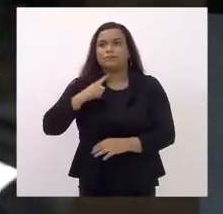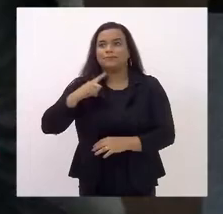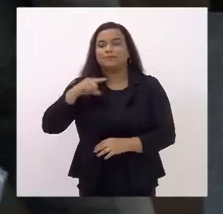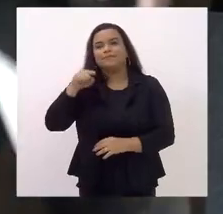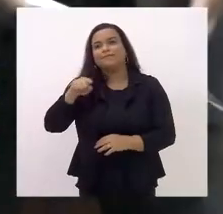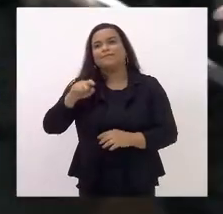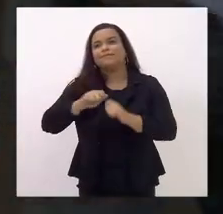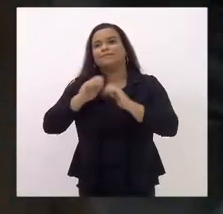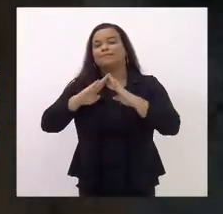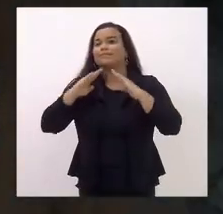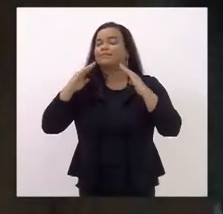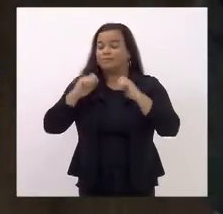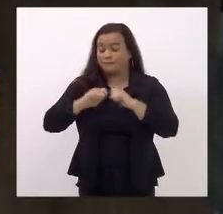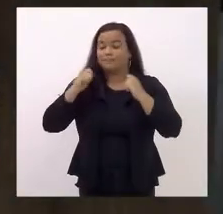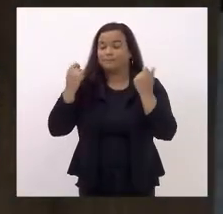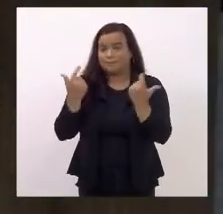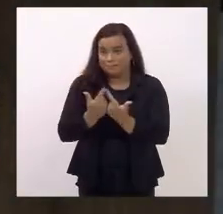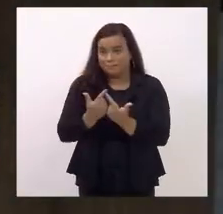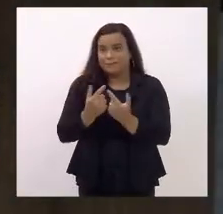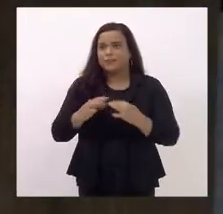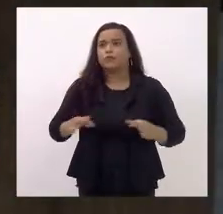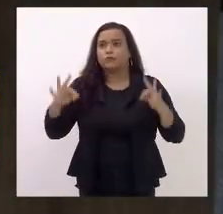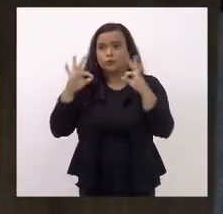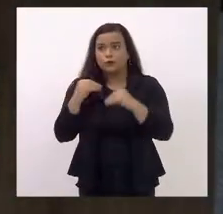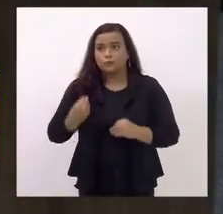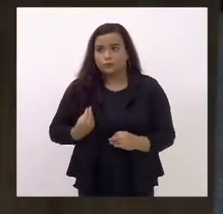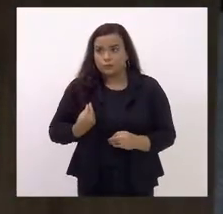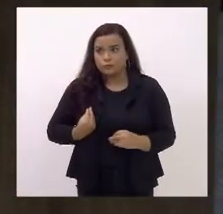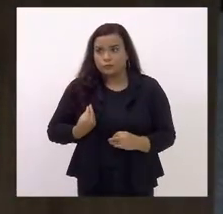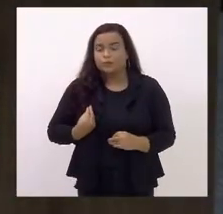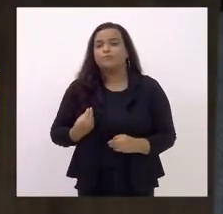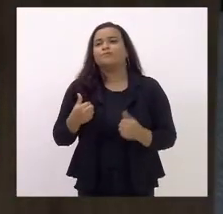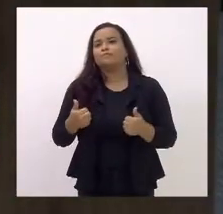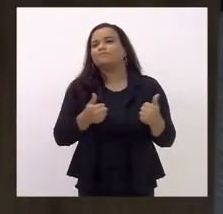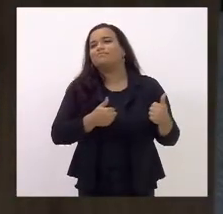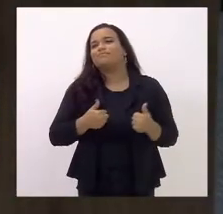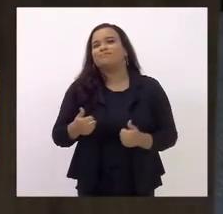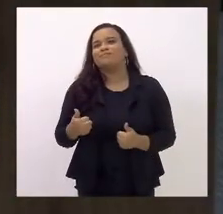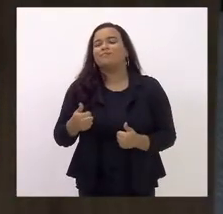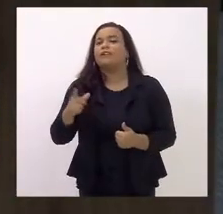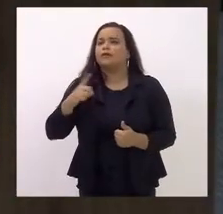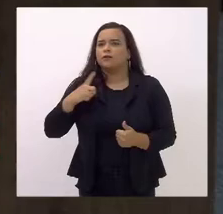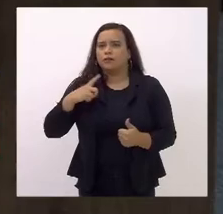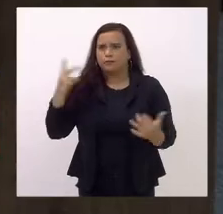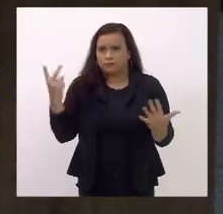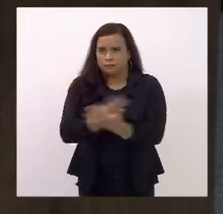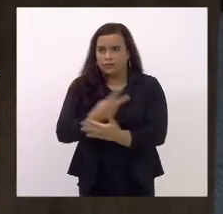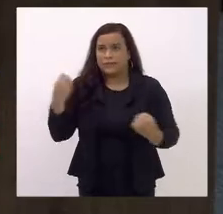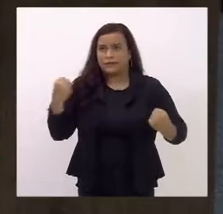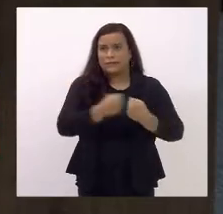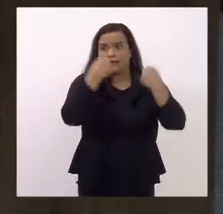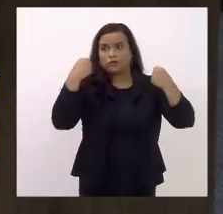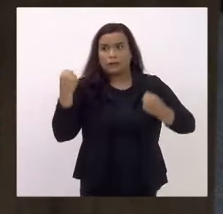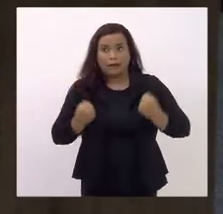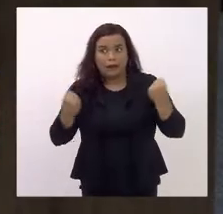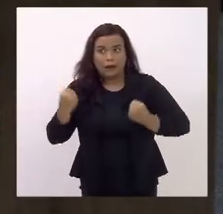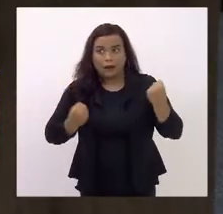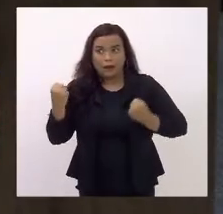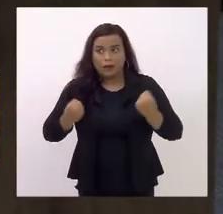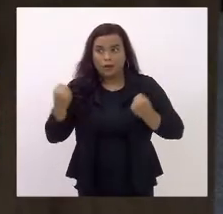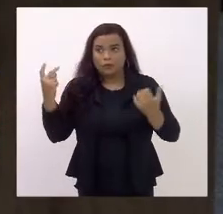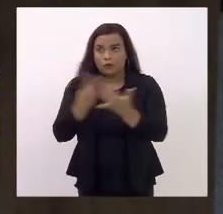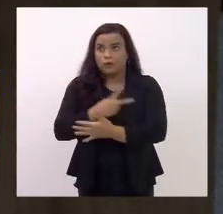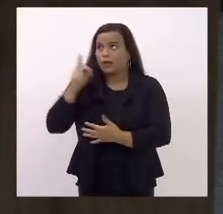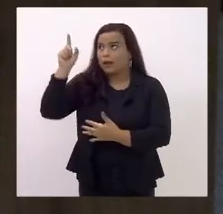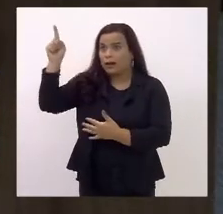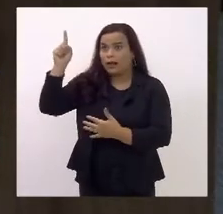Vossa Excelência, de todos. Ontem a gente foi envolvido em um acidente, um carro desgovernado na serra, atingiu